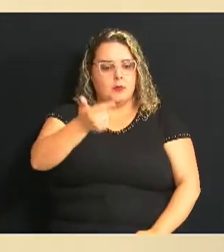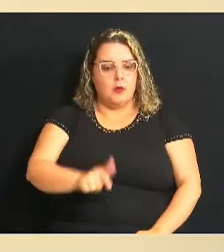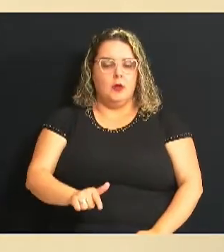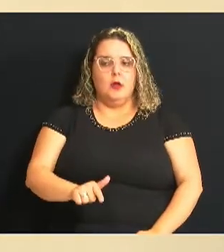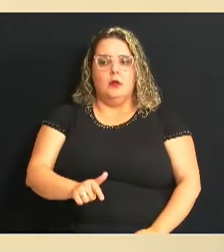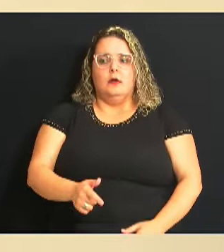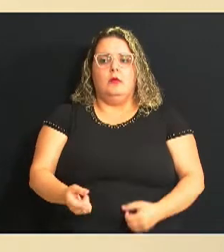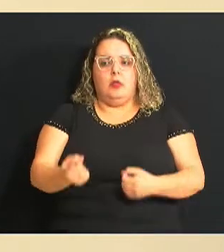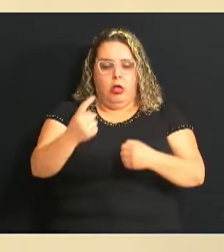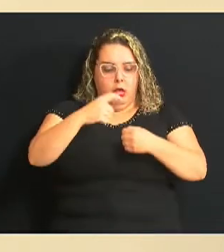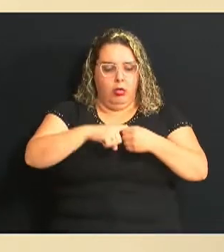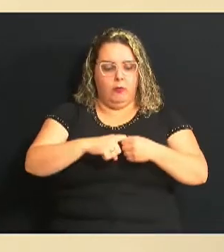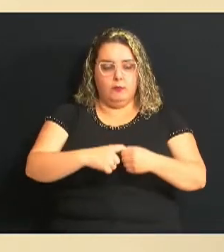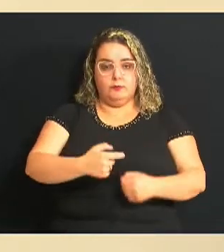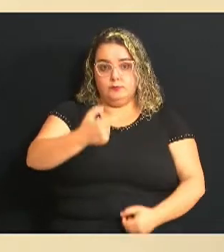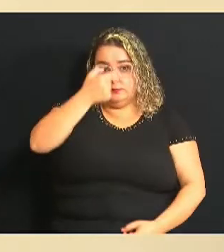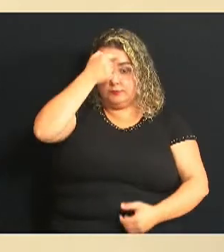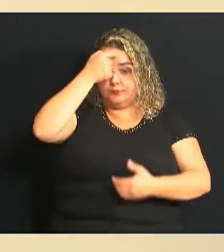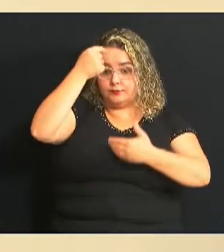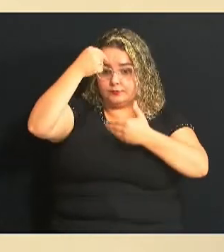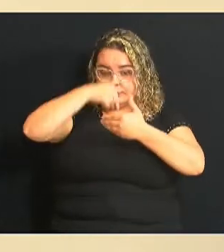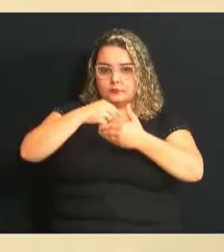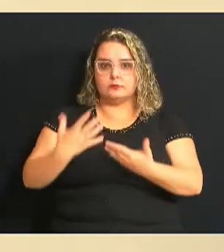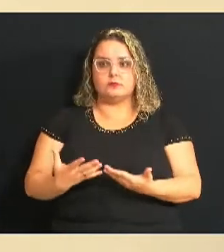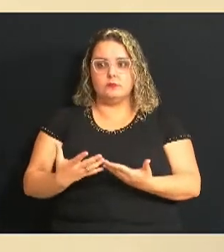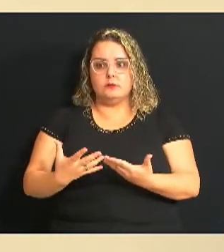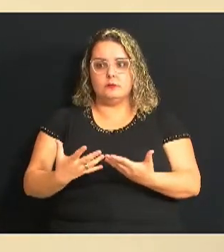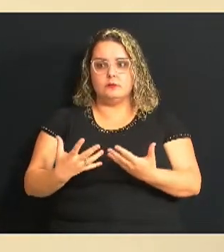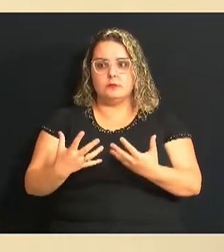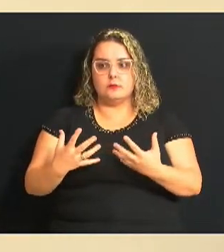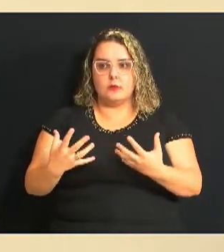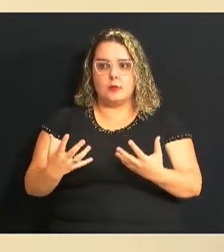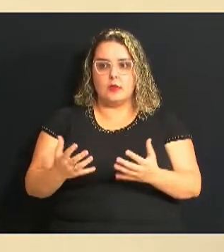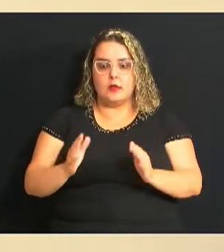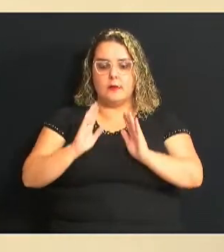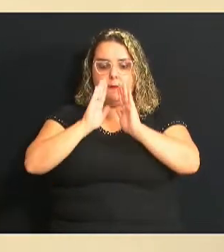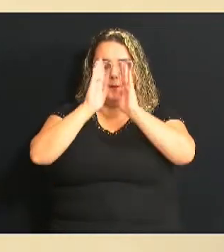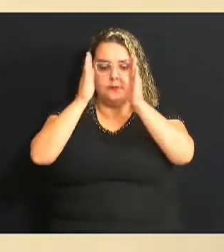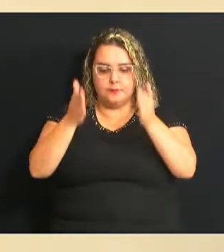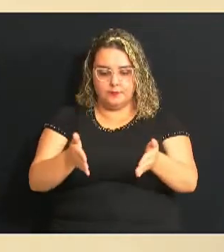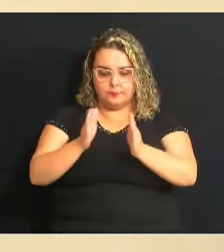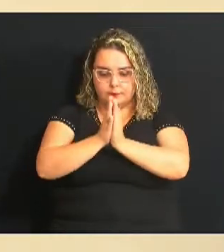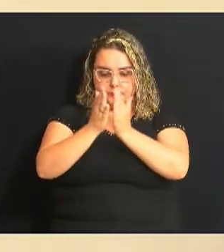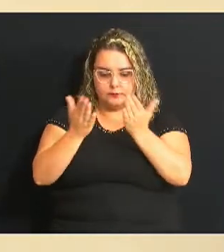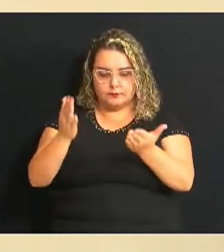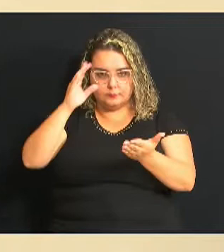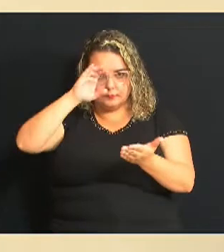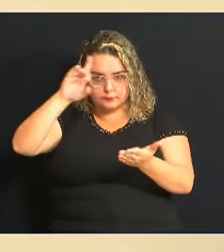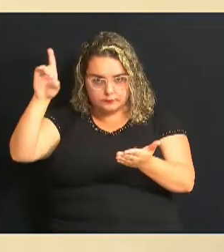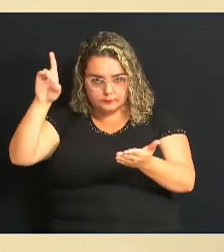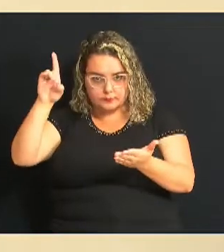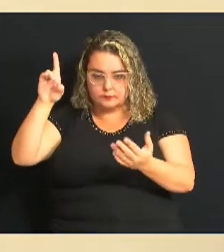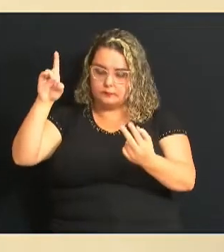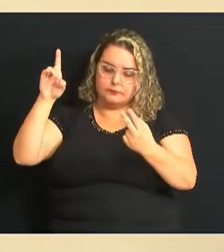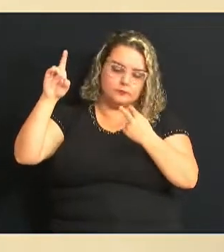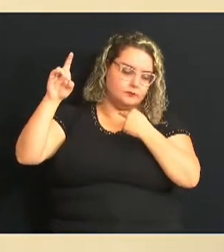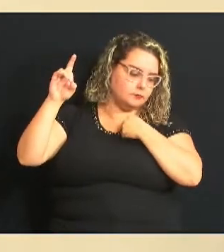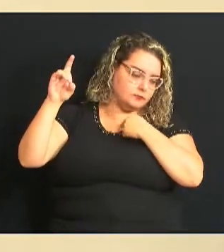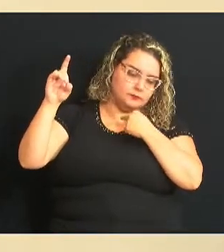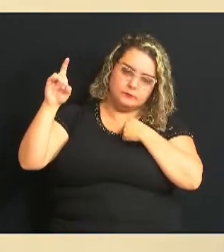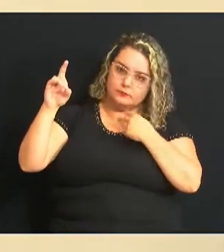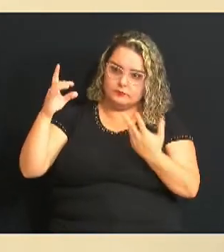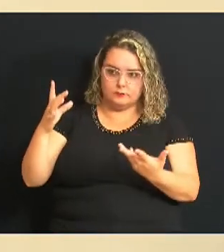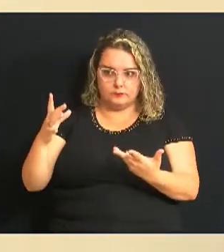Enquanto a minha consciência está presa à palavra de Deus, não posso e